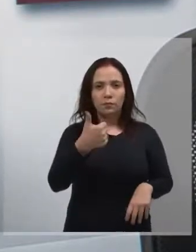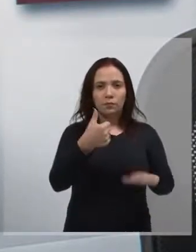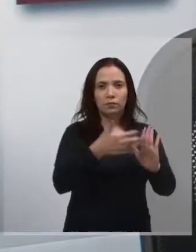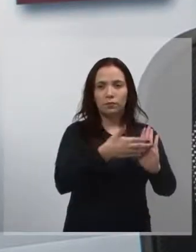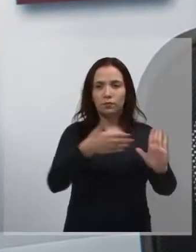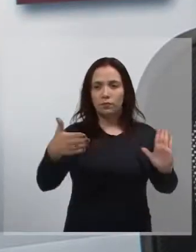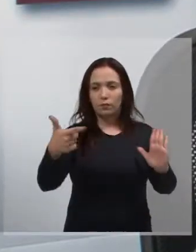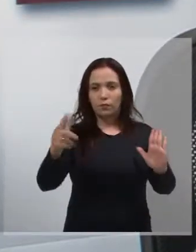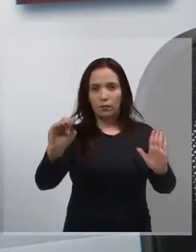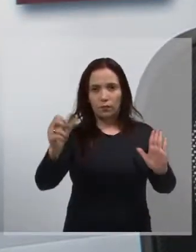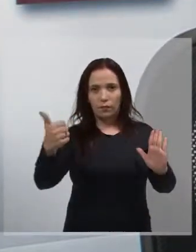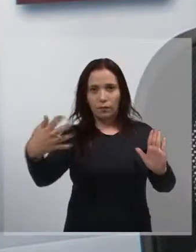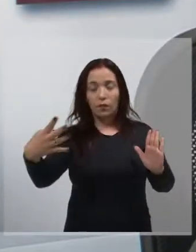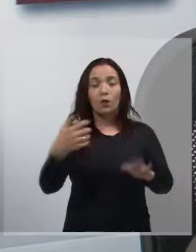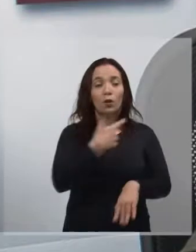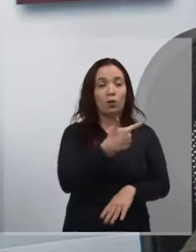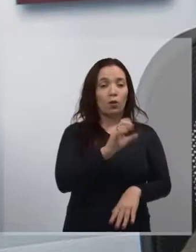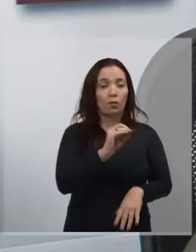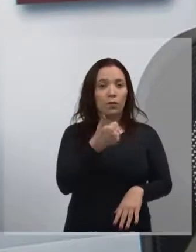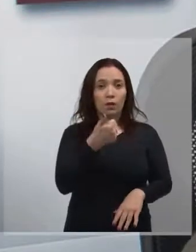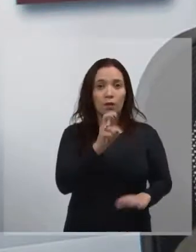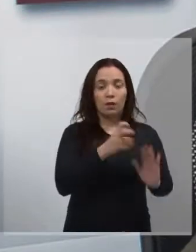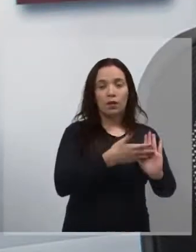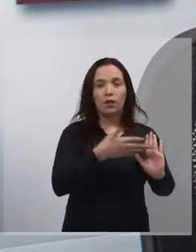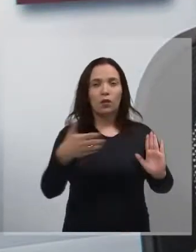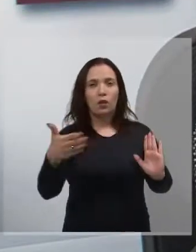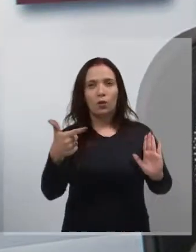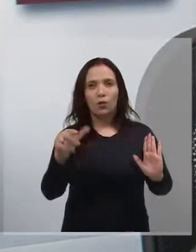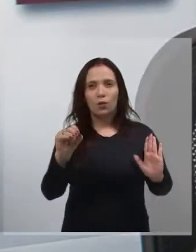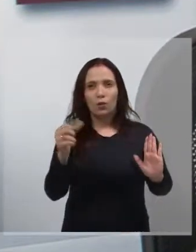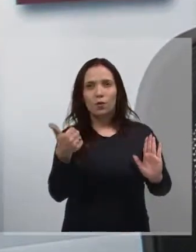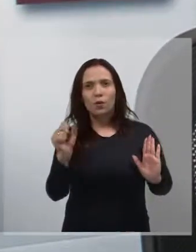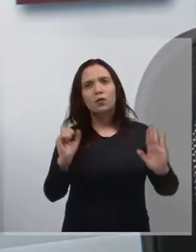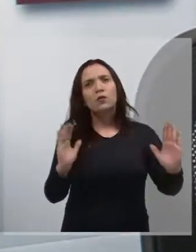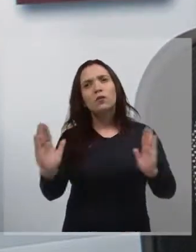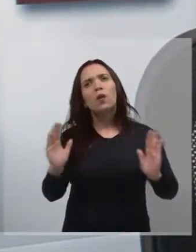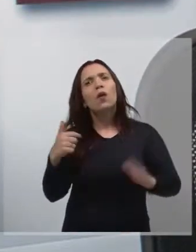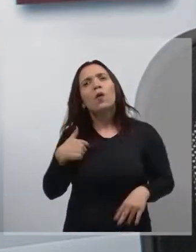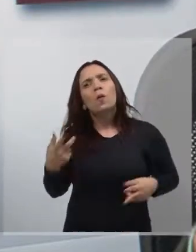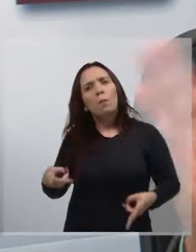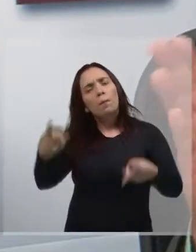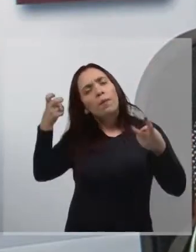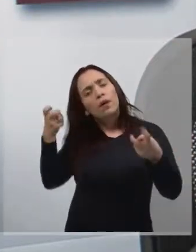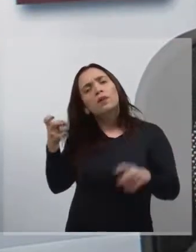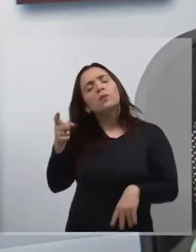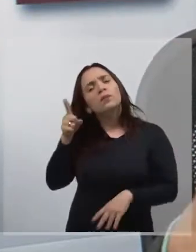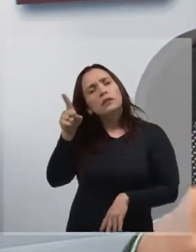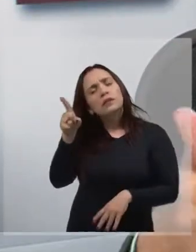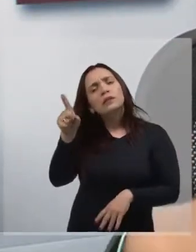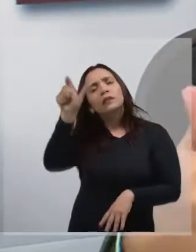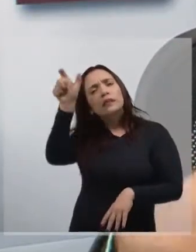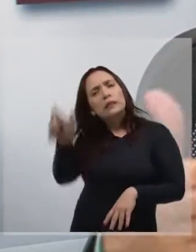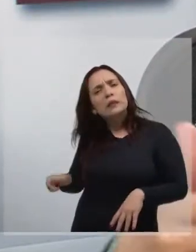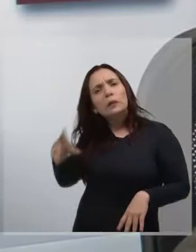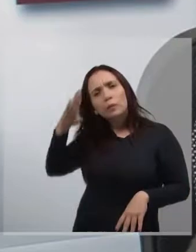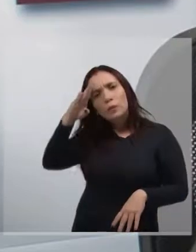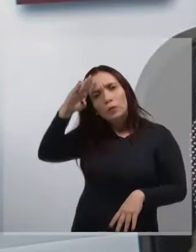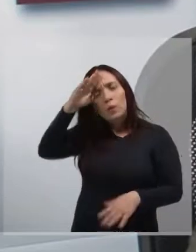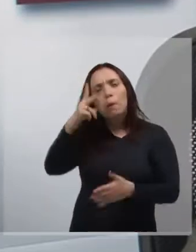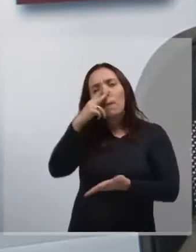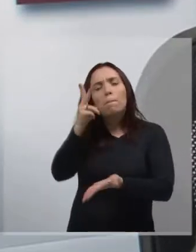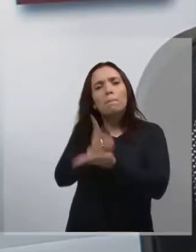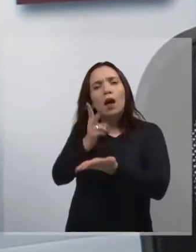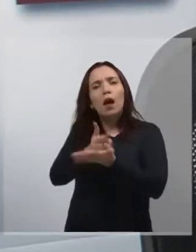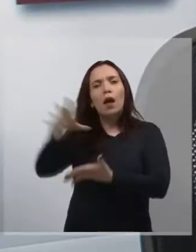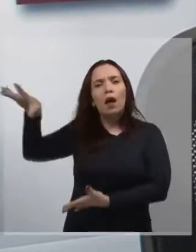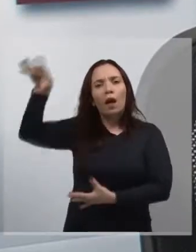de 2015 a 2018, eu vejo de que ele ainda continua com esse expediente.